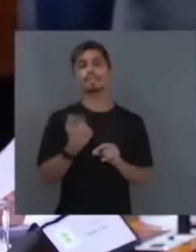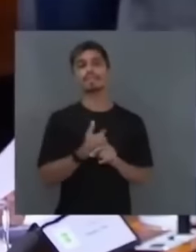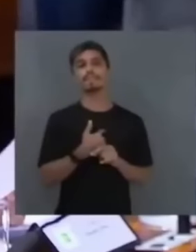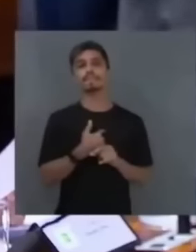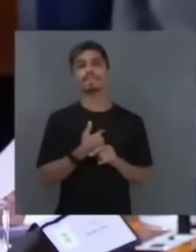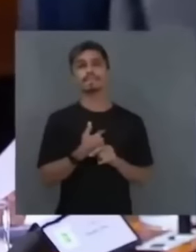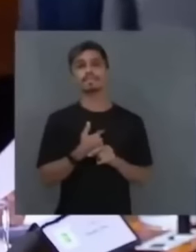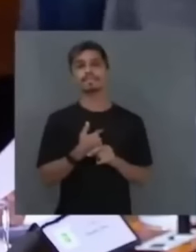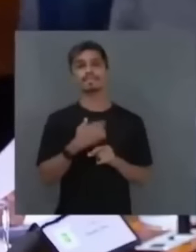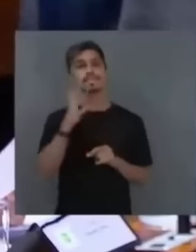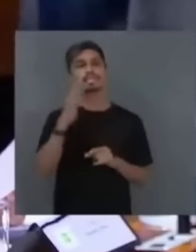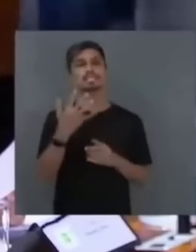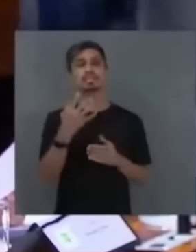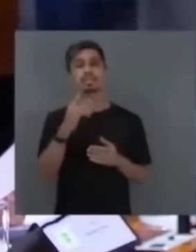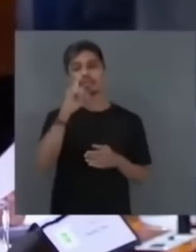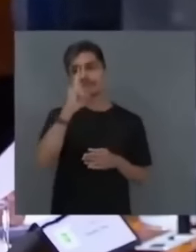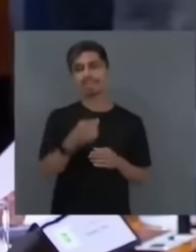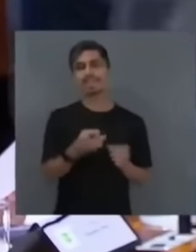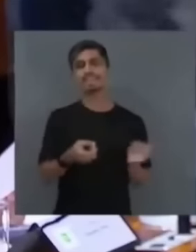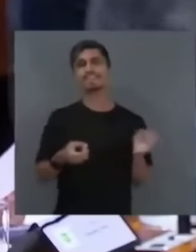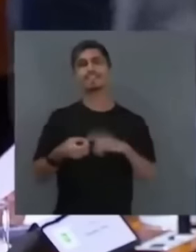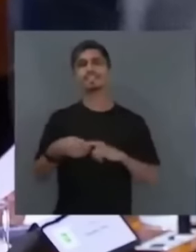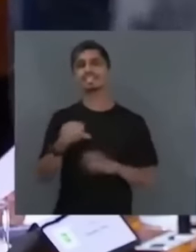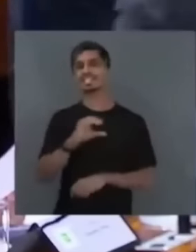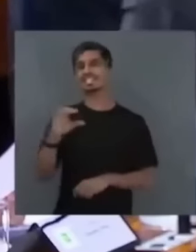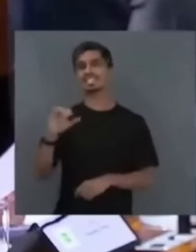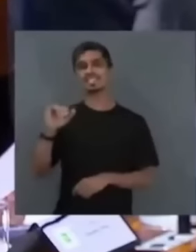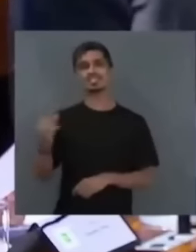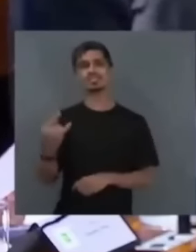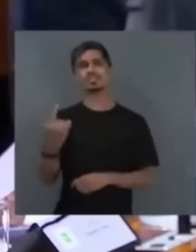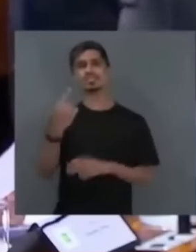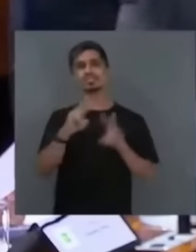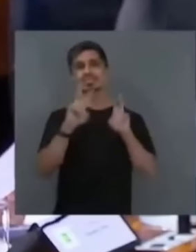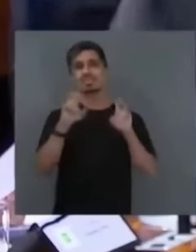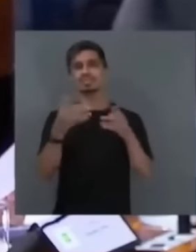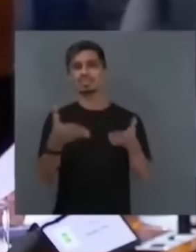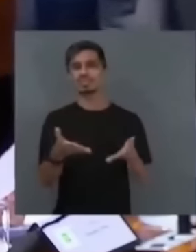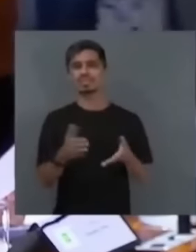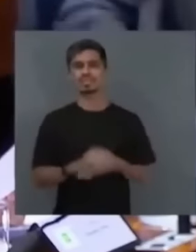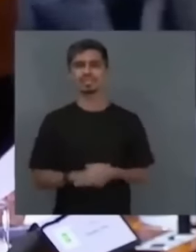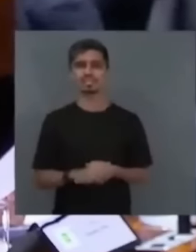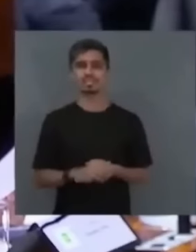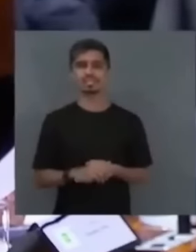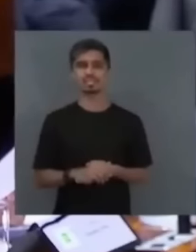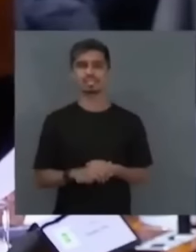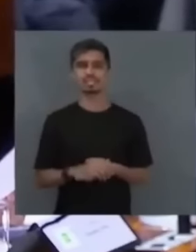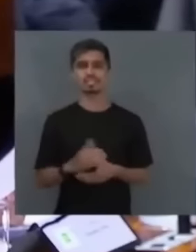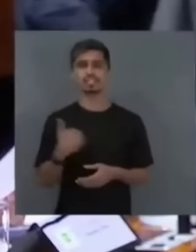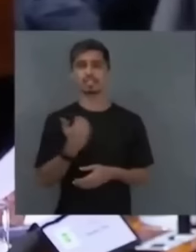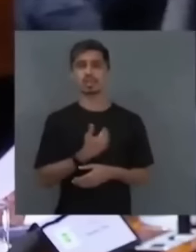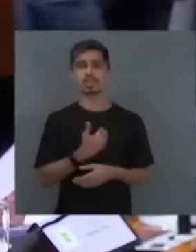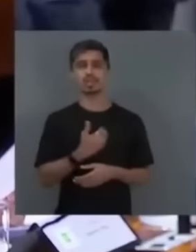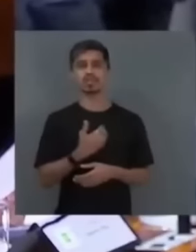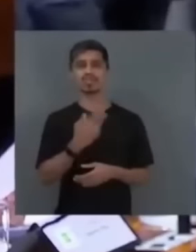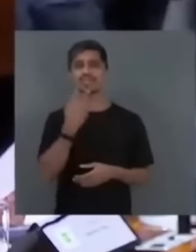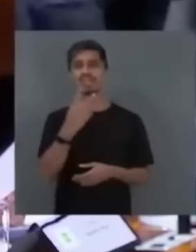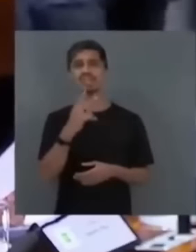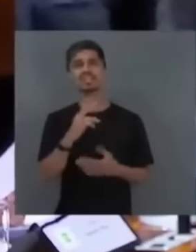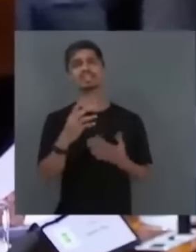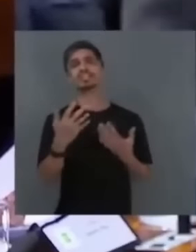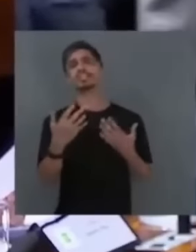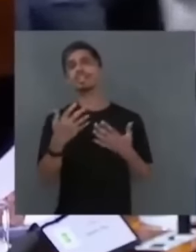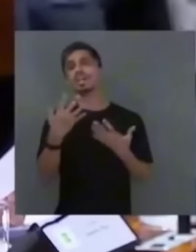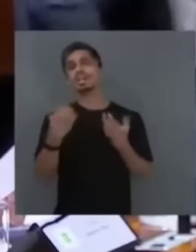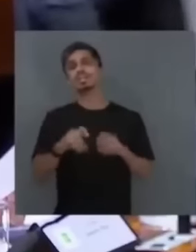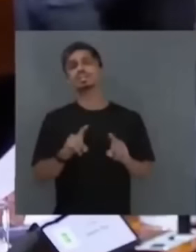alguma medida para mandar de volta para a CCJ um tema como esse. Seria nós negarmos a